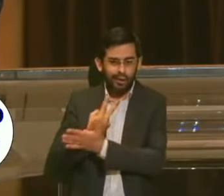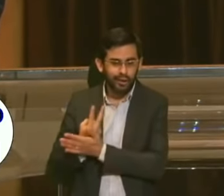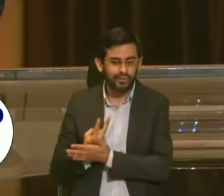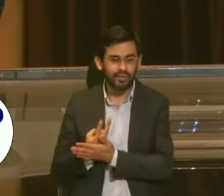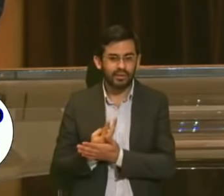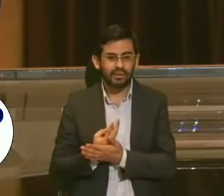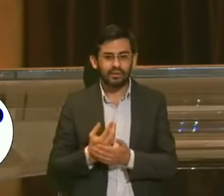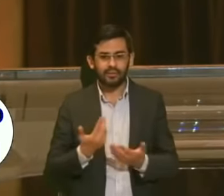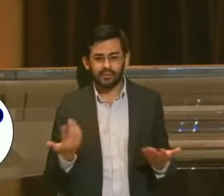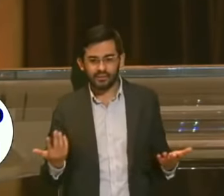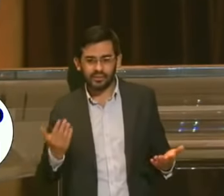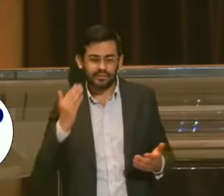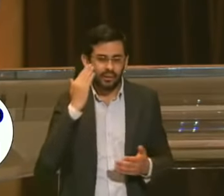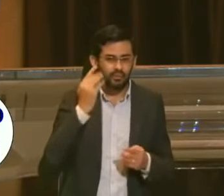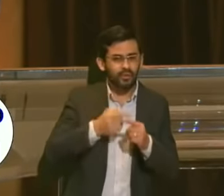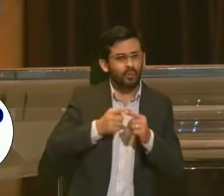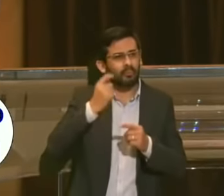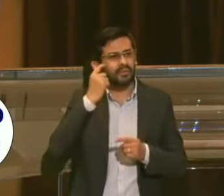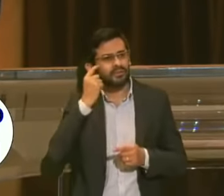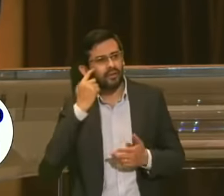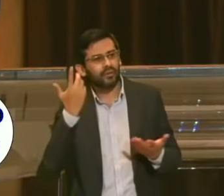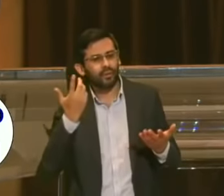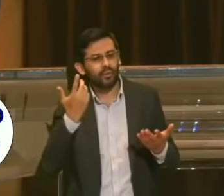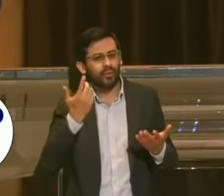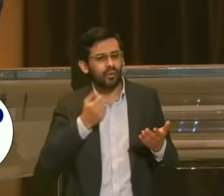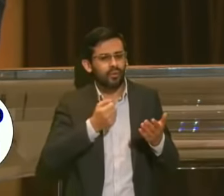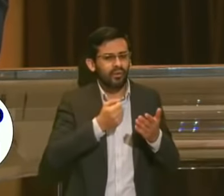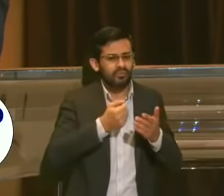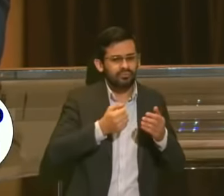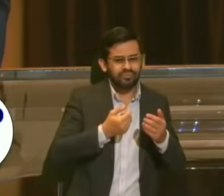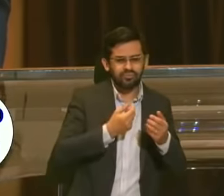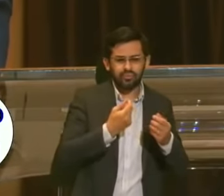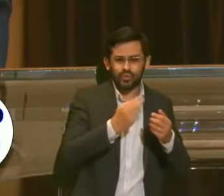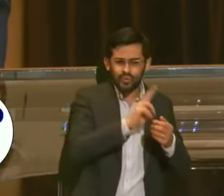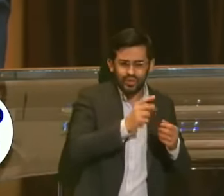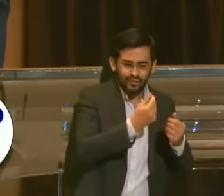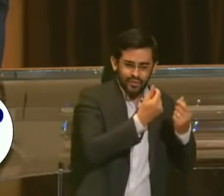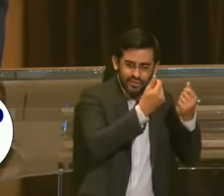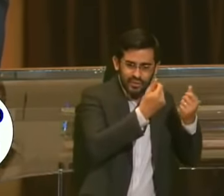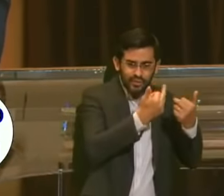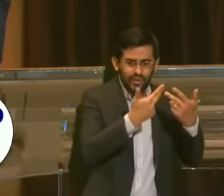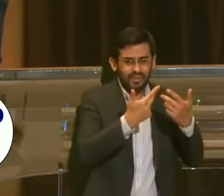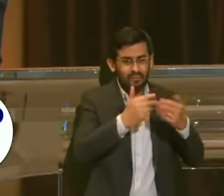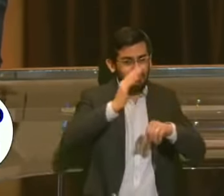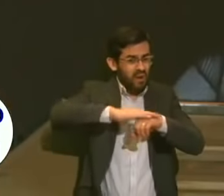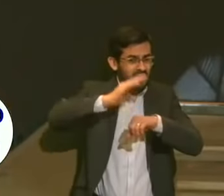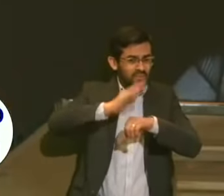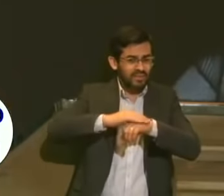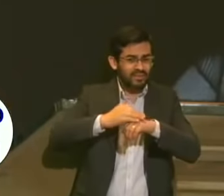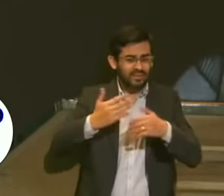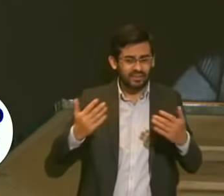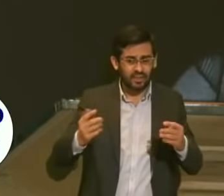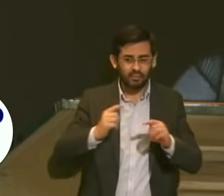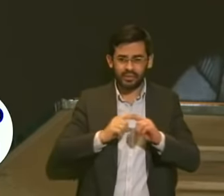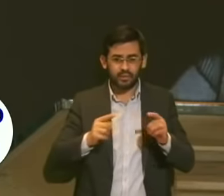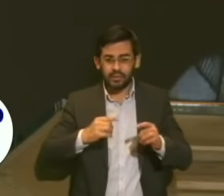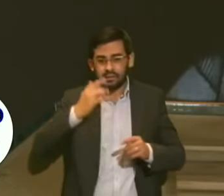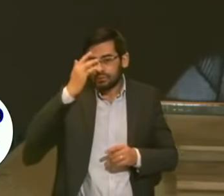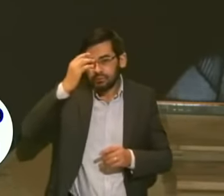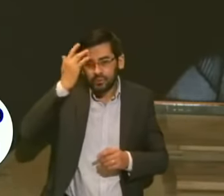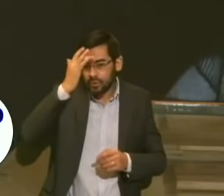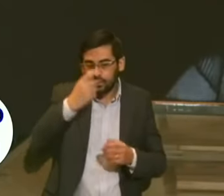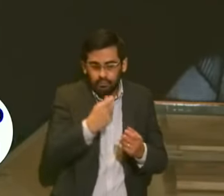que eu gastava tanto com uma coisa, mas eu gastava muito mais. E não estou falando de coisas ruins, mas eu estou falando que era